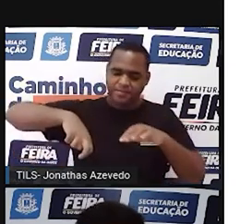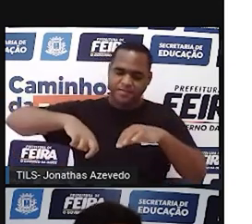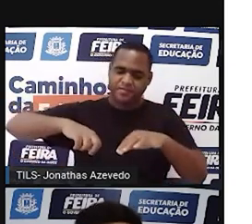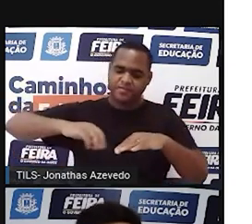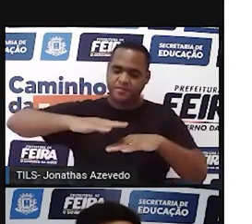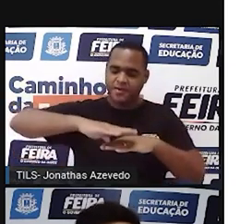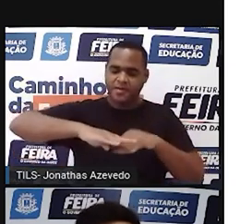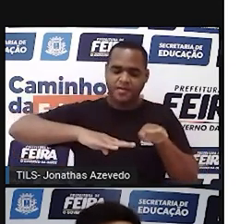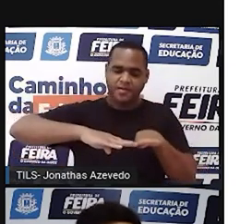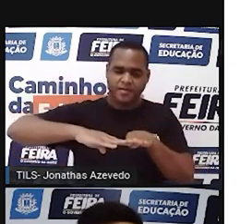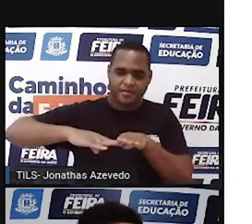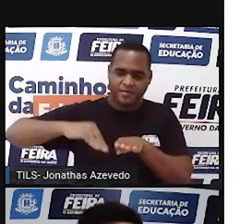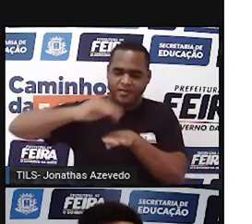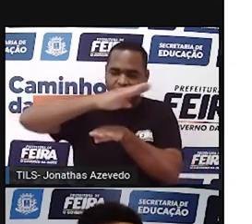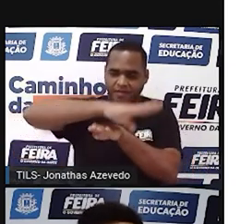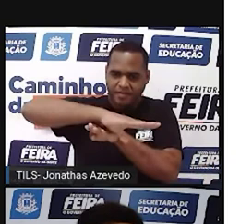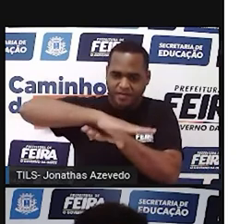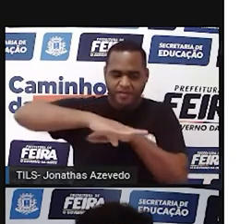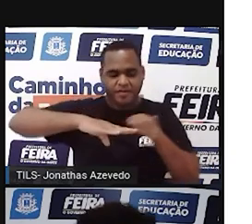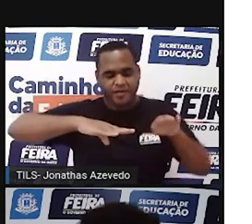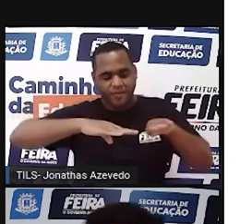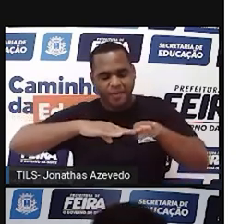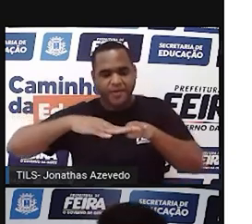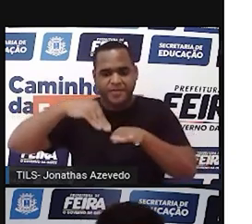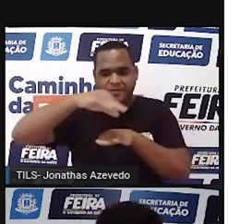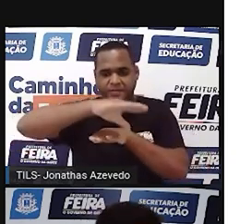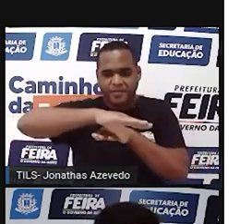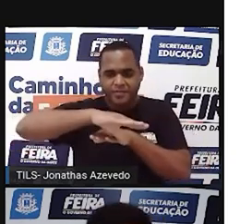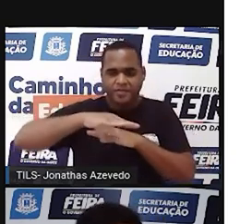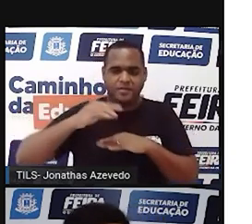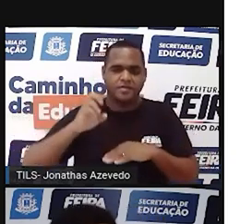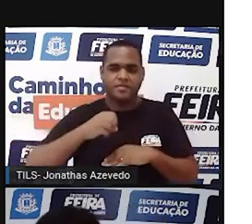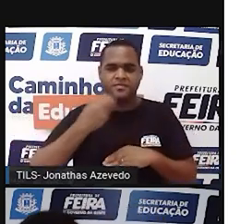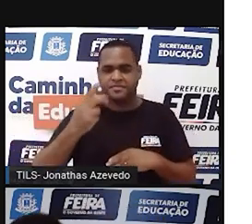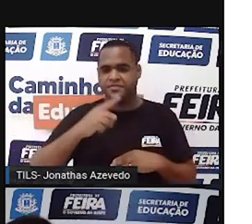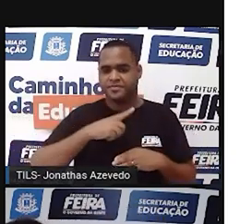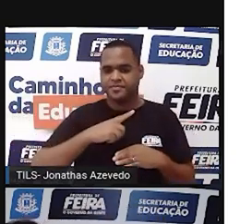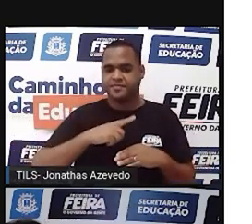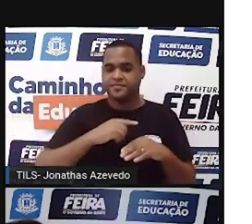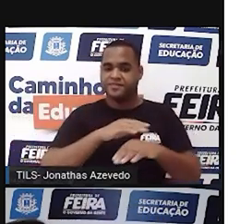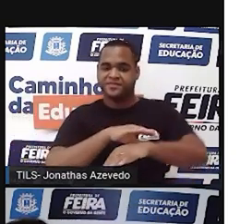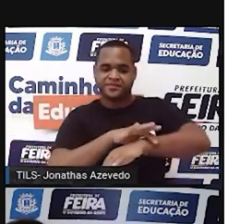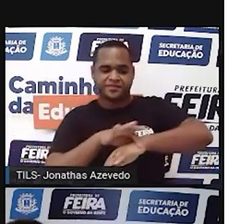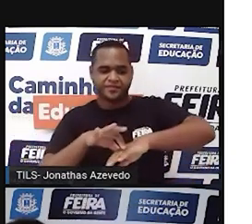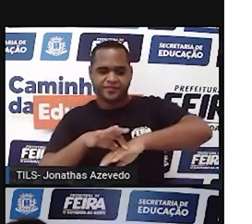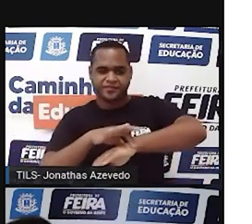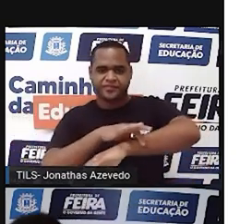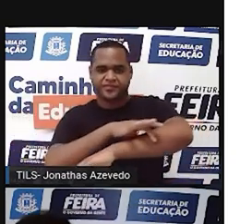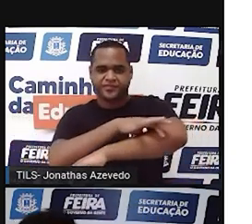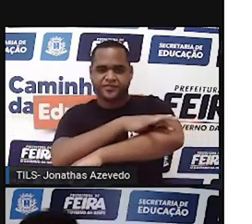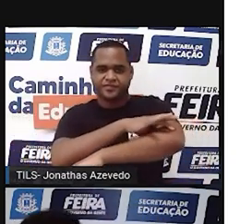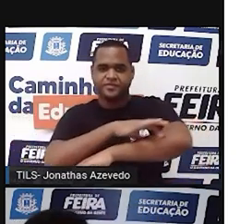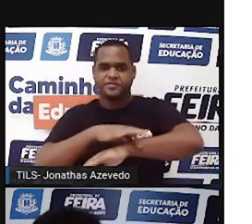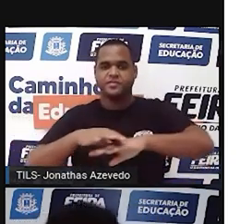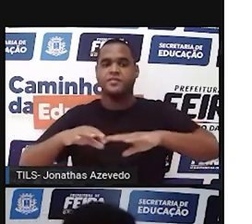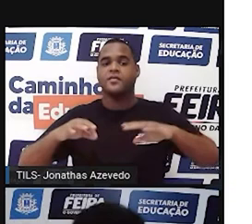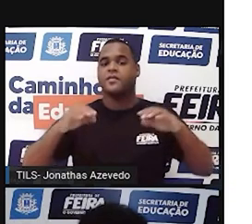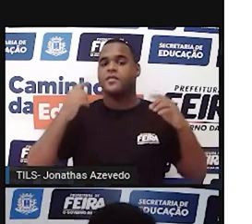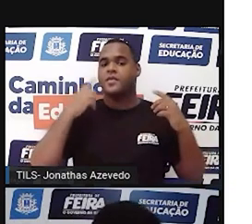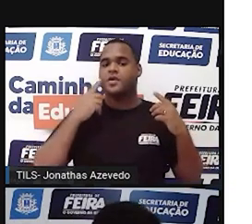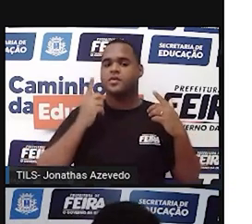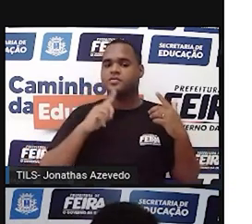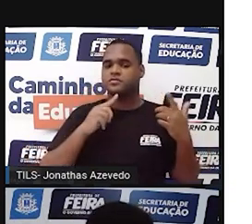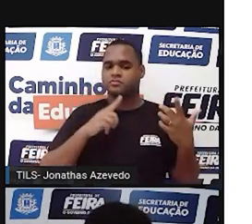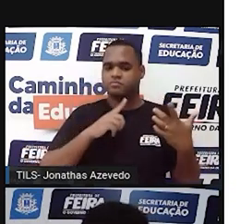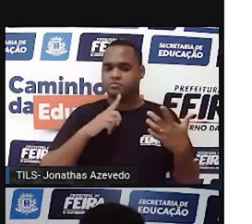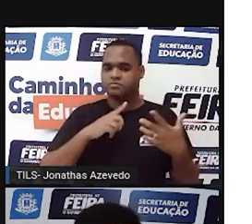Eu fiz muito isso na minha infância, né? O nosso braço, né? Do ombro até a ponta ali do dedo médio,